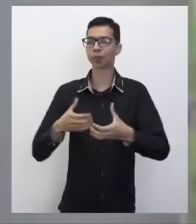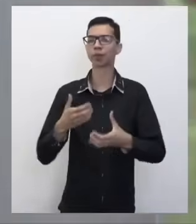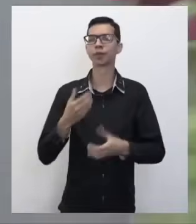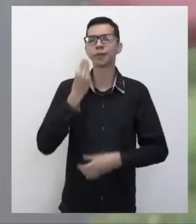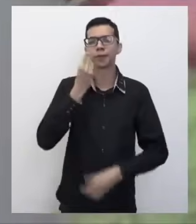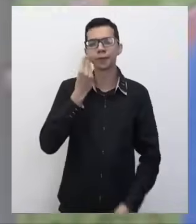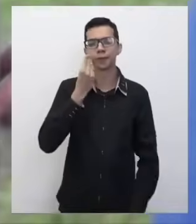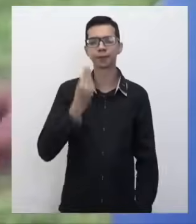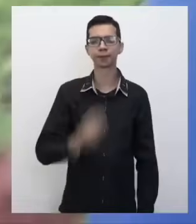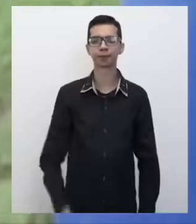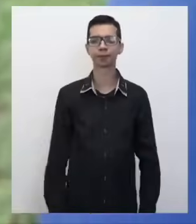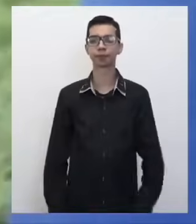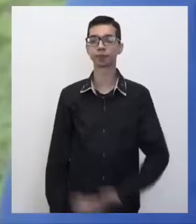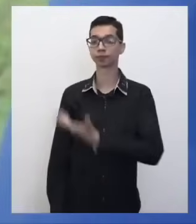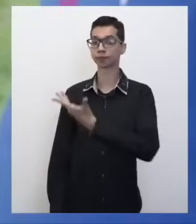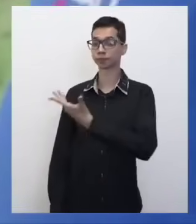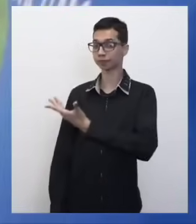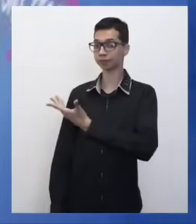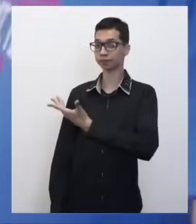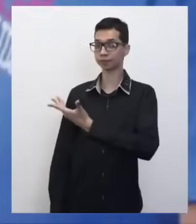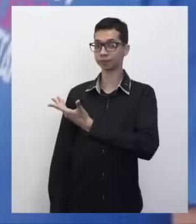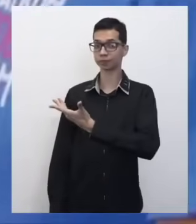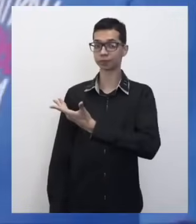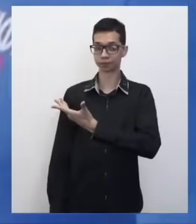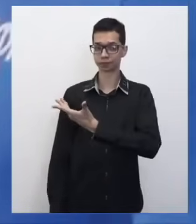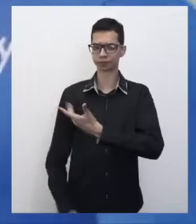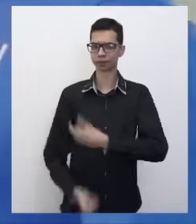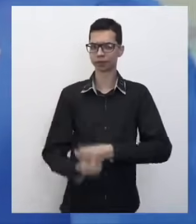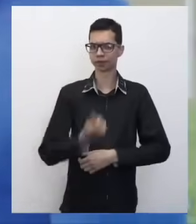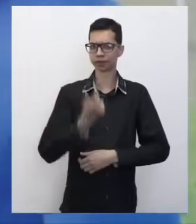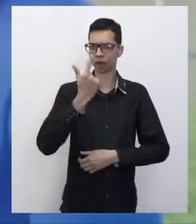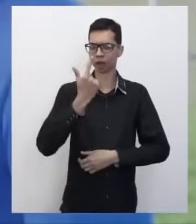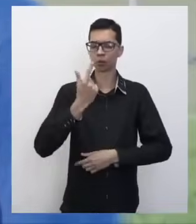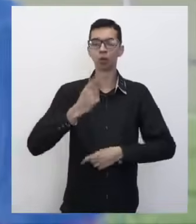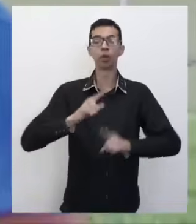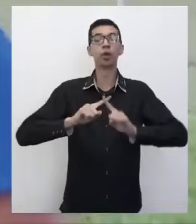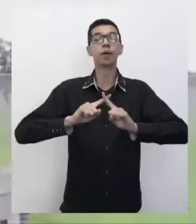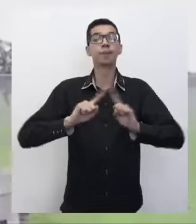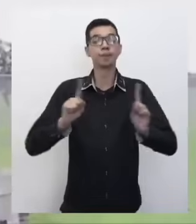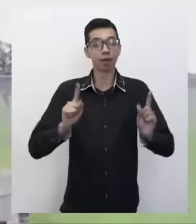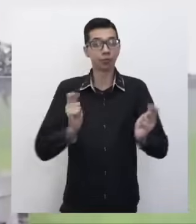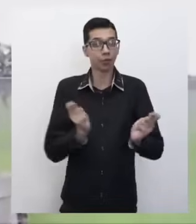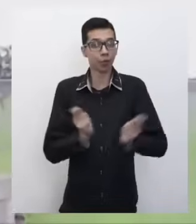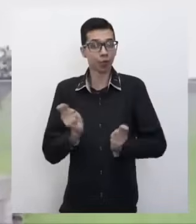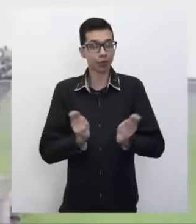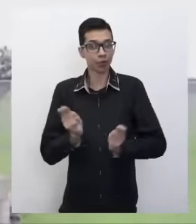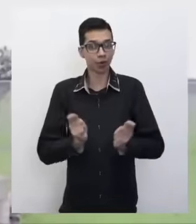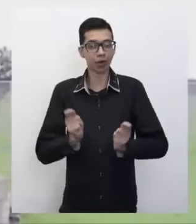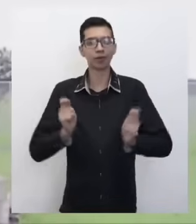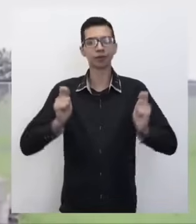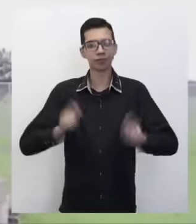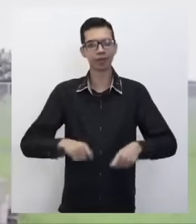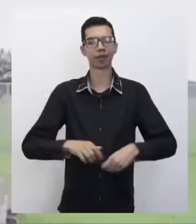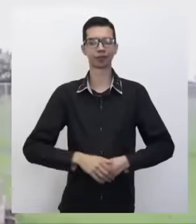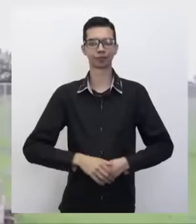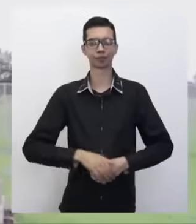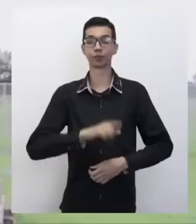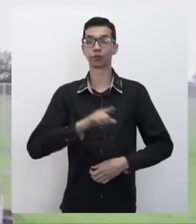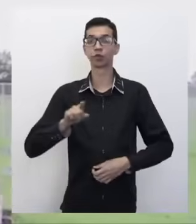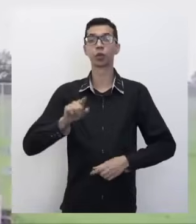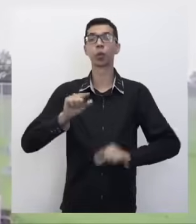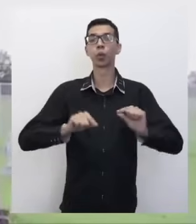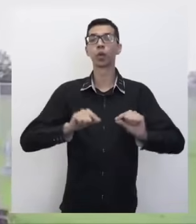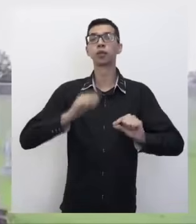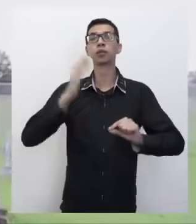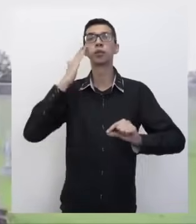Pluviômetro e heliógrafo são nomes estranhos, mas que permitem um certo controle daquilo que você pode encontrar no céu ao